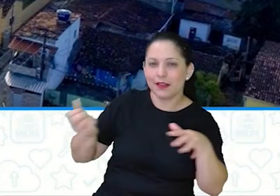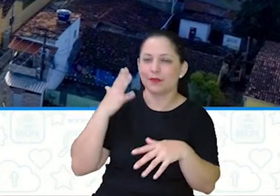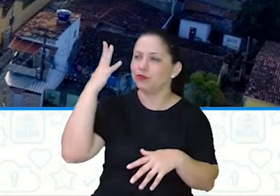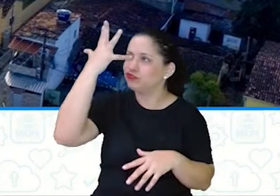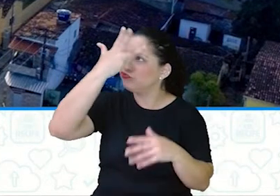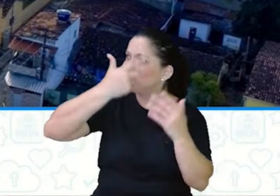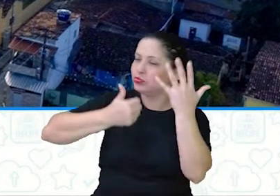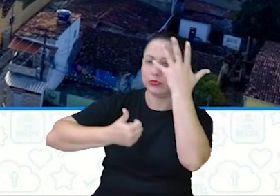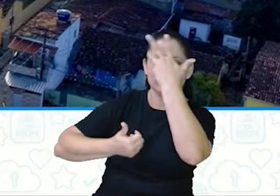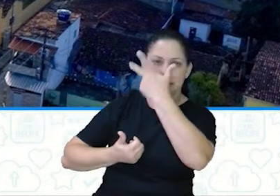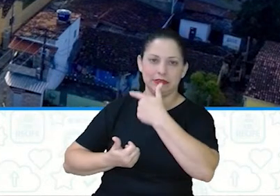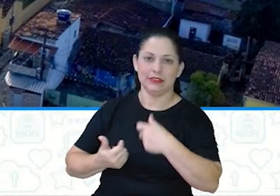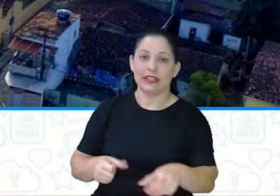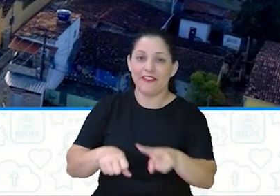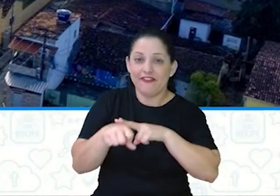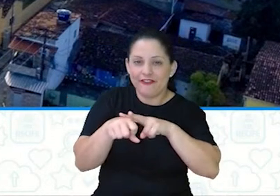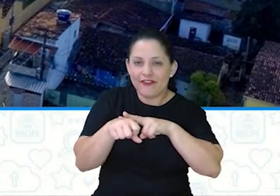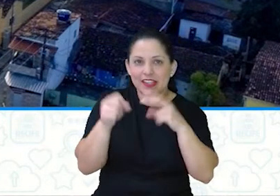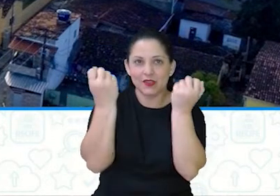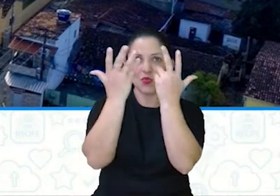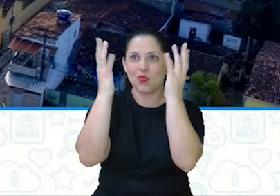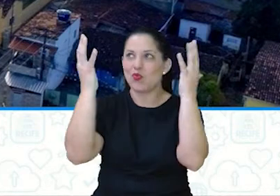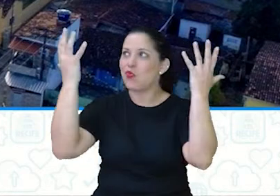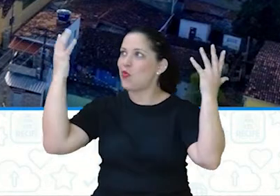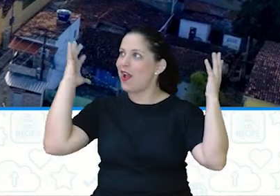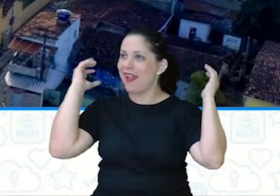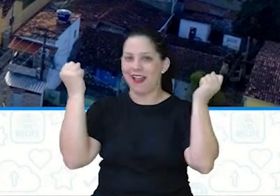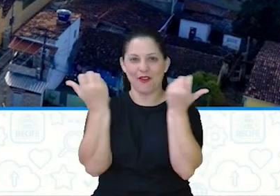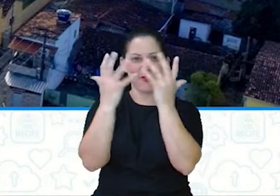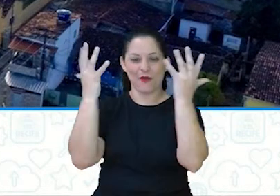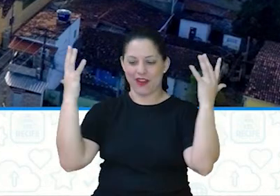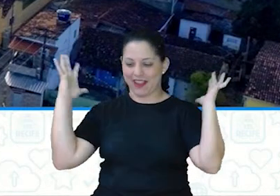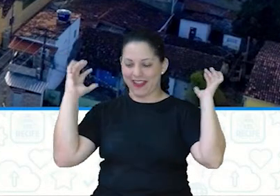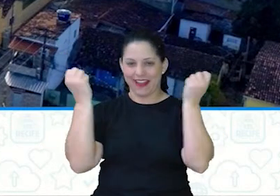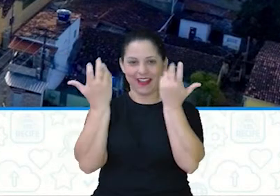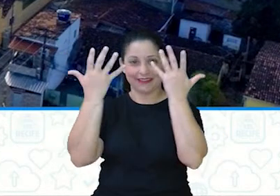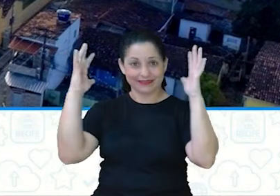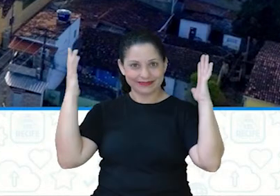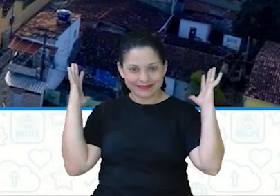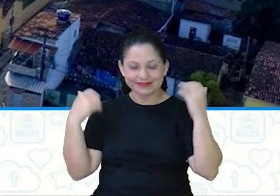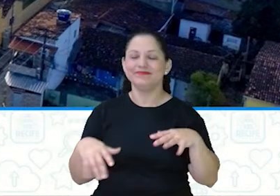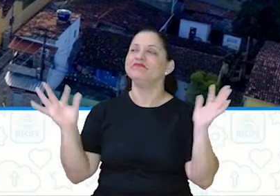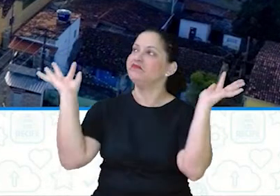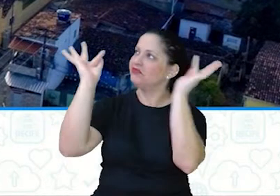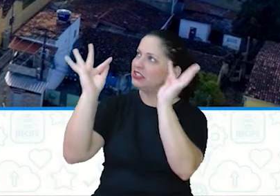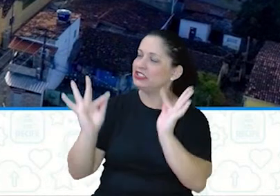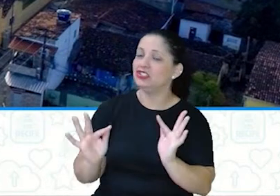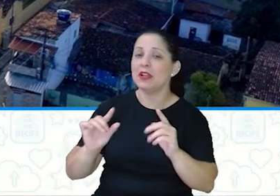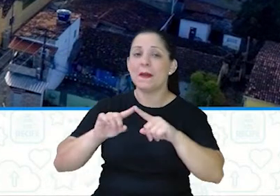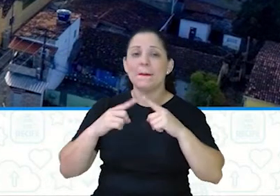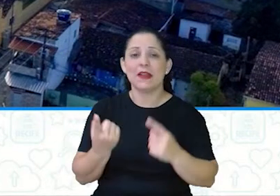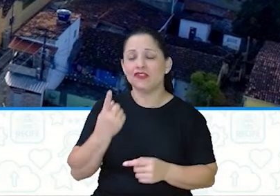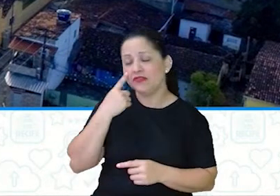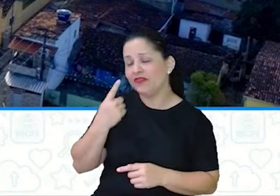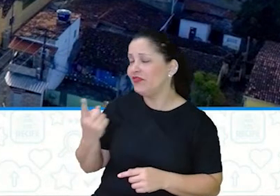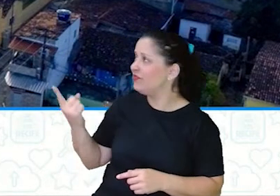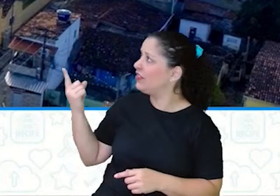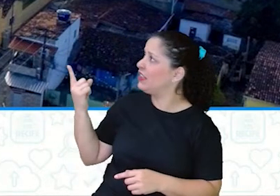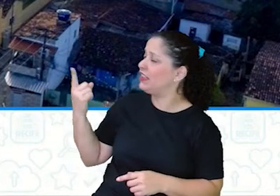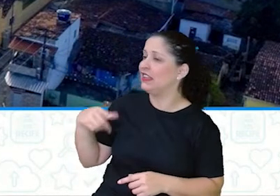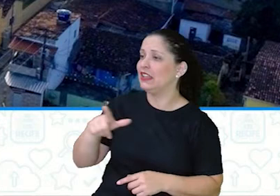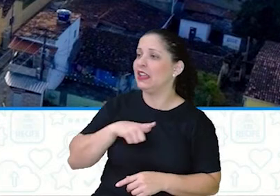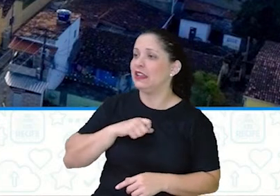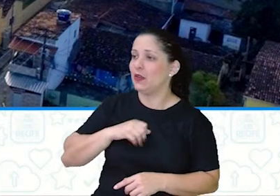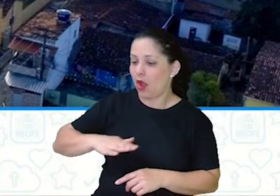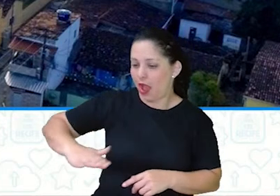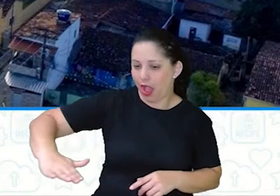que é uma característica da nossa cidade, o verde. Sempre tem planta em tudo que é canto, fico muito feliz de ver. Mas a gente pode ver, ó, que tem aqui regiões planas,